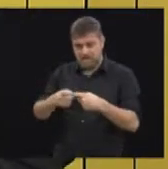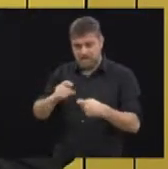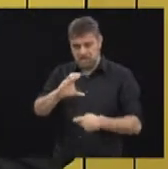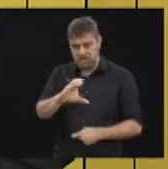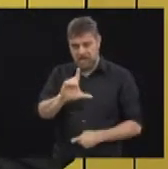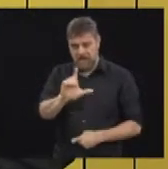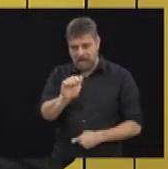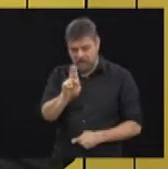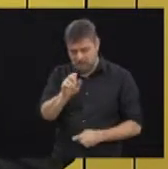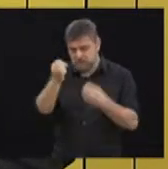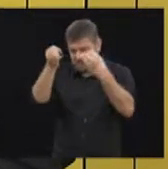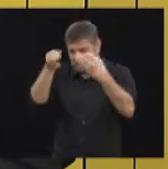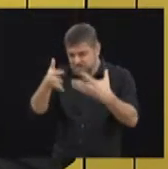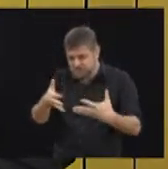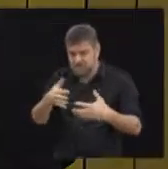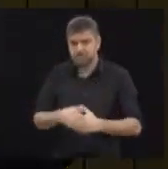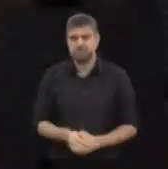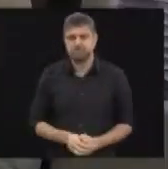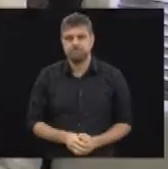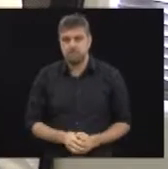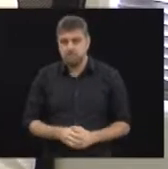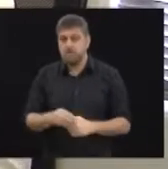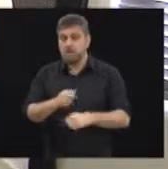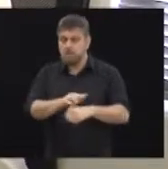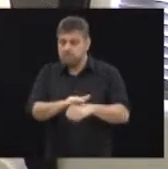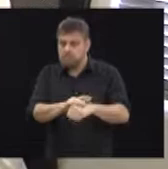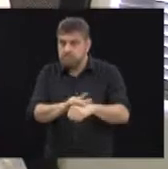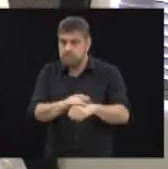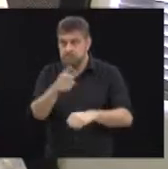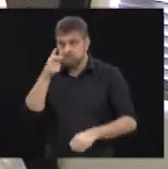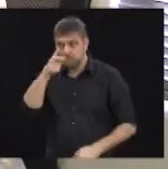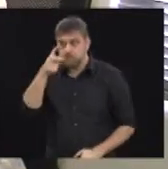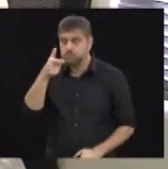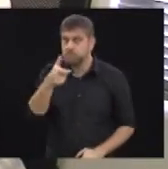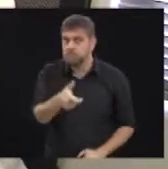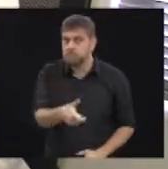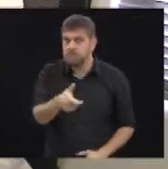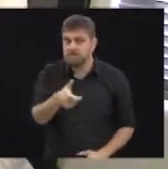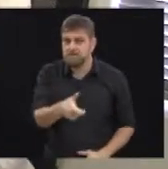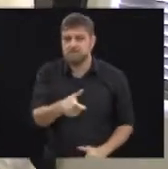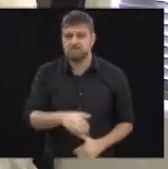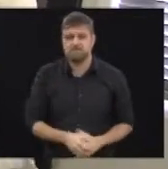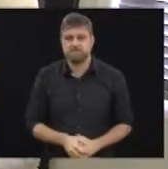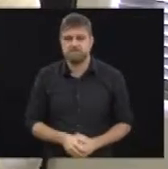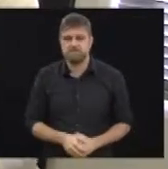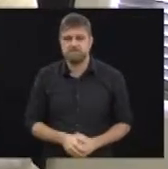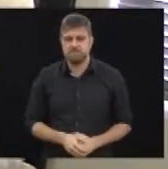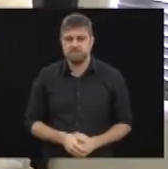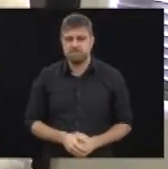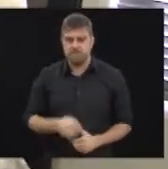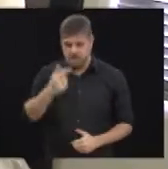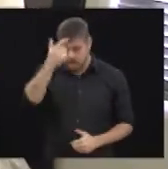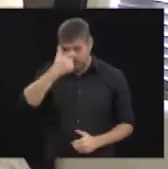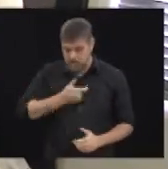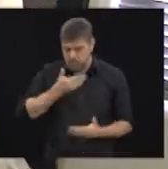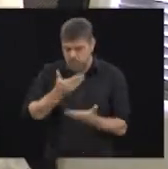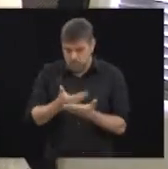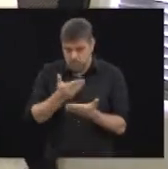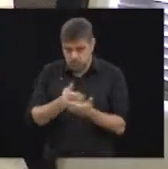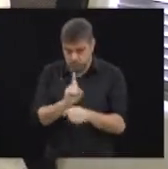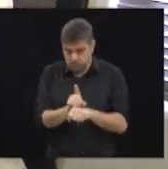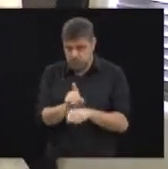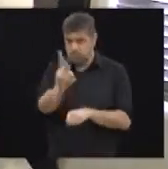é a dermatologista Cláudia Issa. É uma doença muito interessante, né? Faz parte do meu estudo